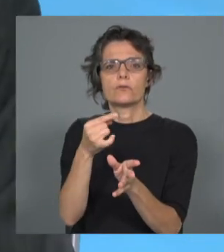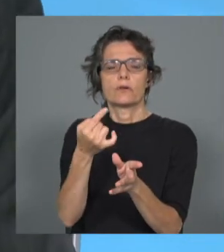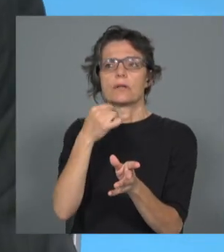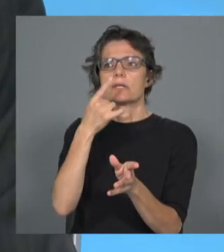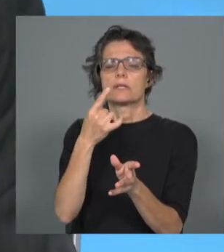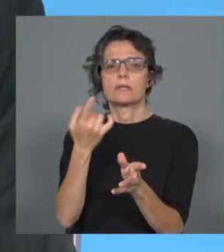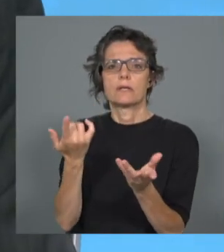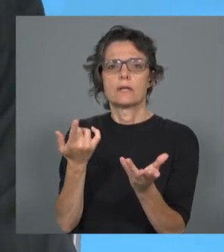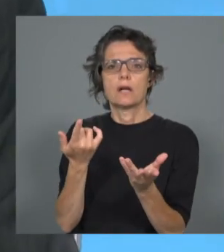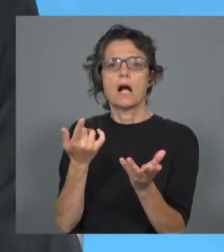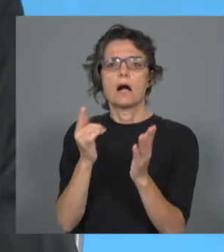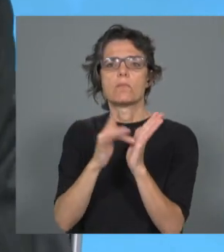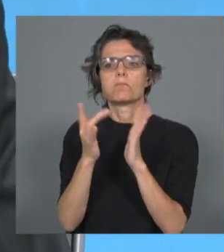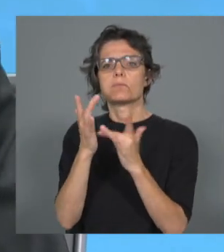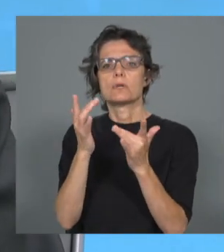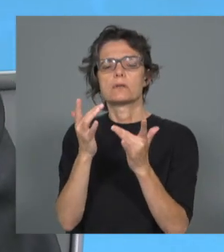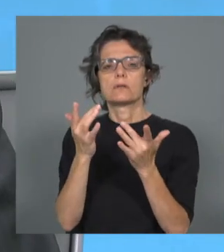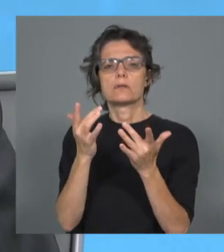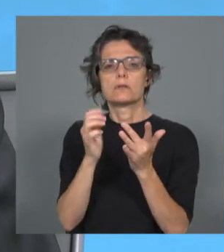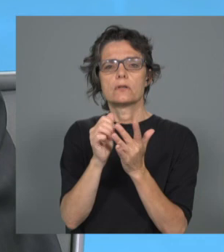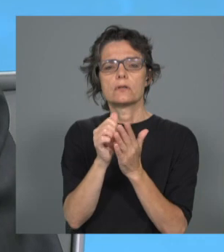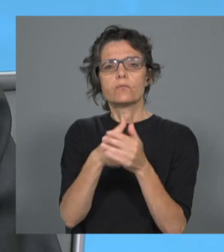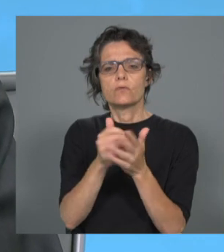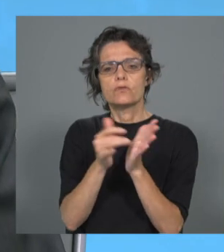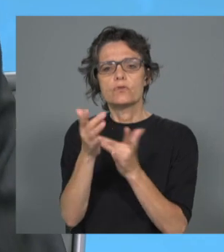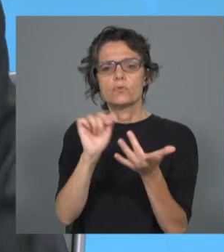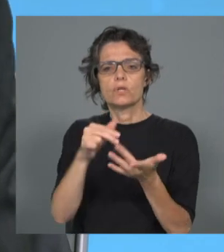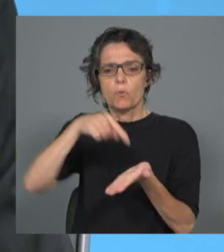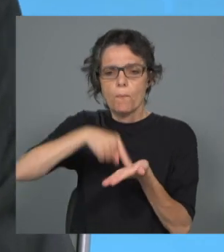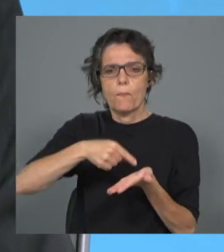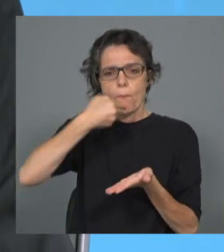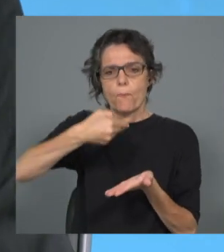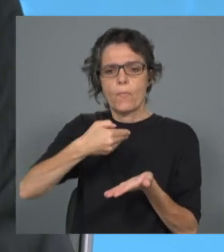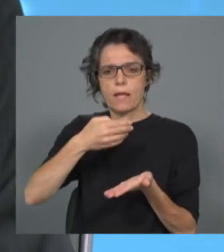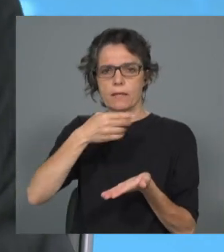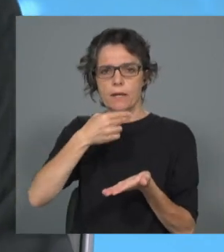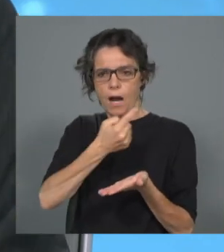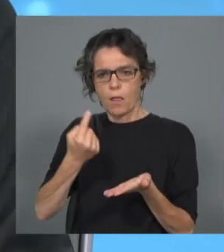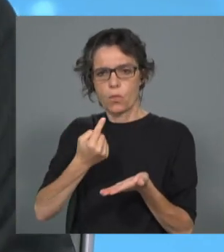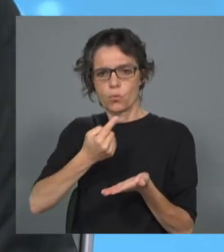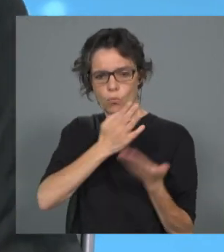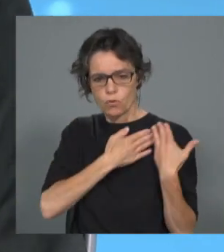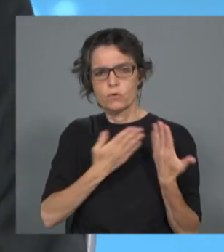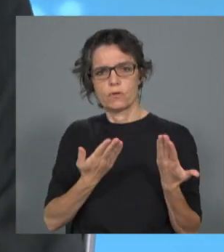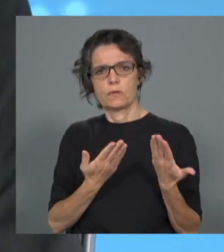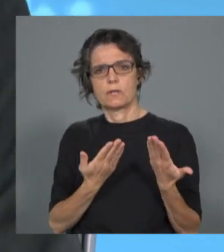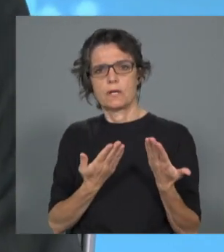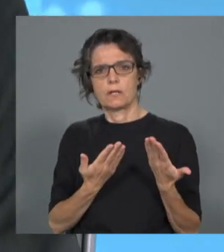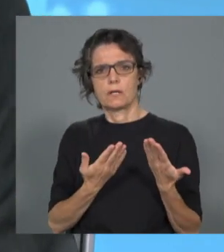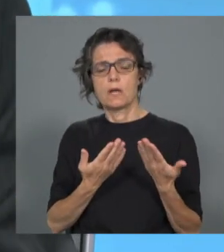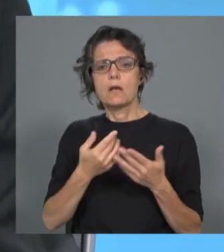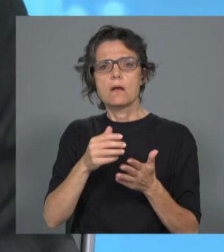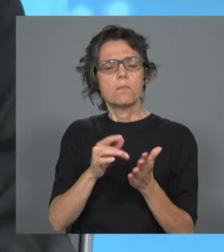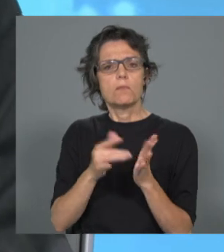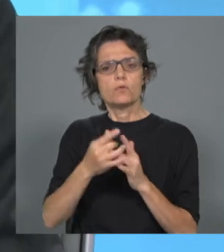de Jesus é exigente, não é fácil. E não força ninguém. A resposta das pessoas